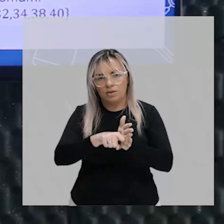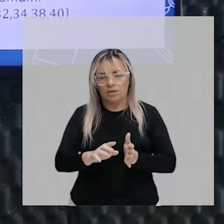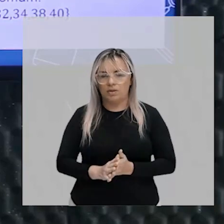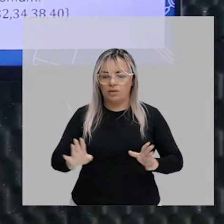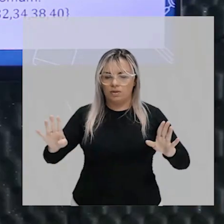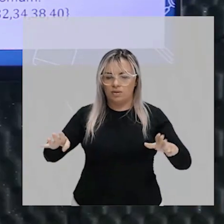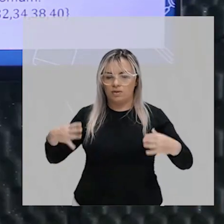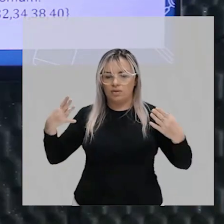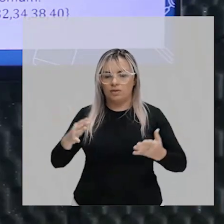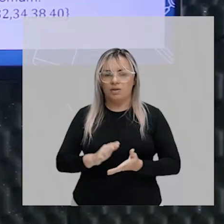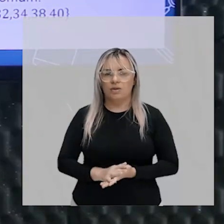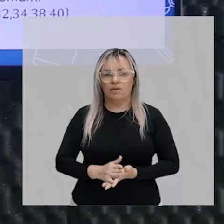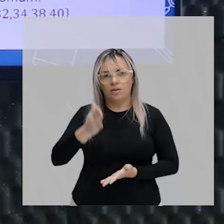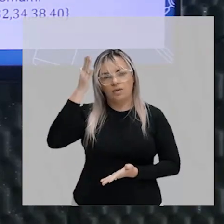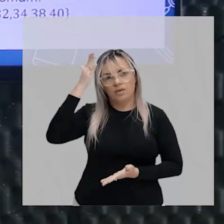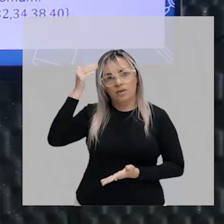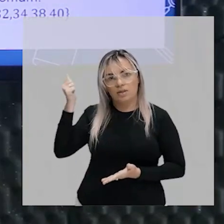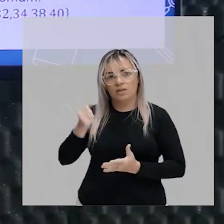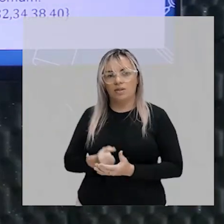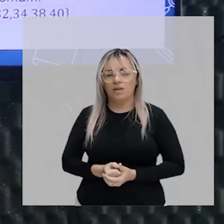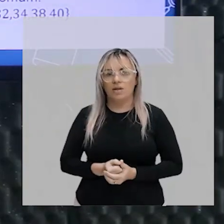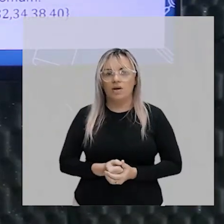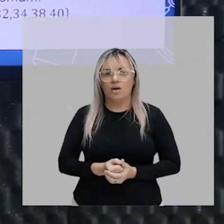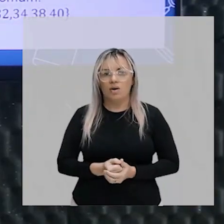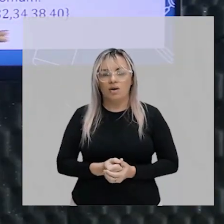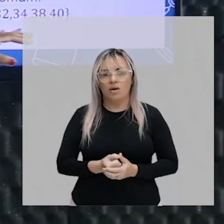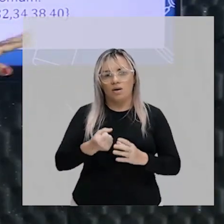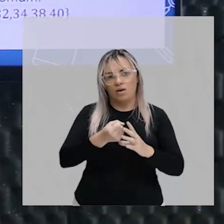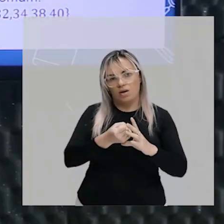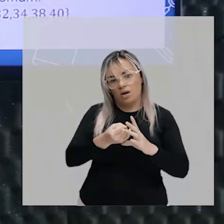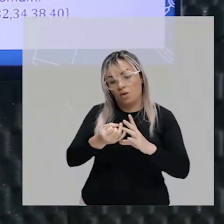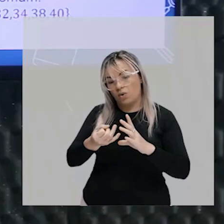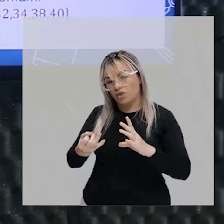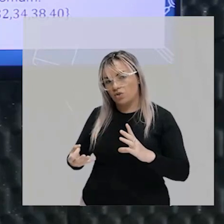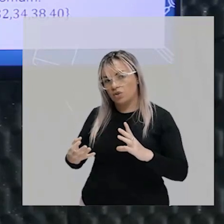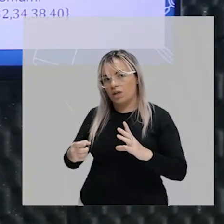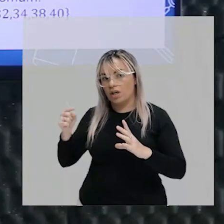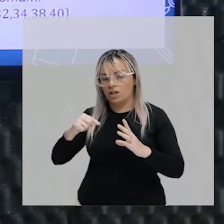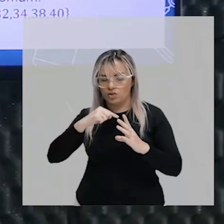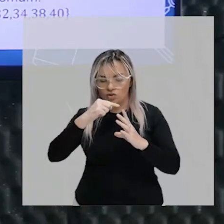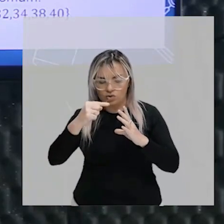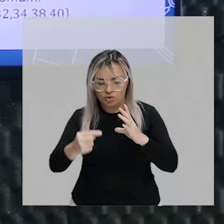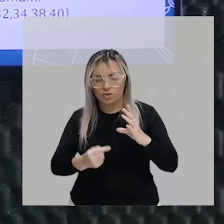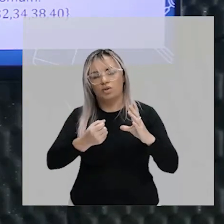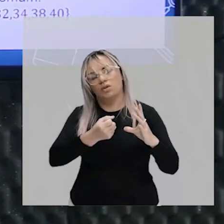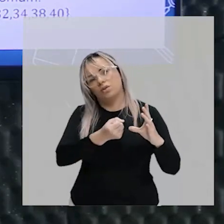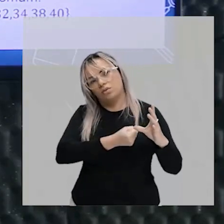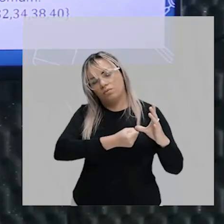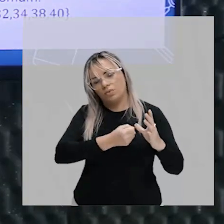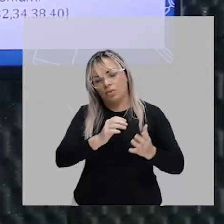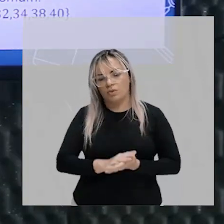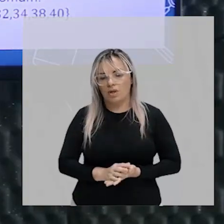gente ele quer saber o número de elementos eu dizer os elementos eu não tô dando a resposta muito embora né